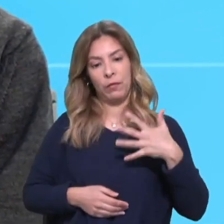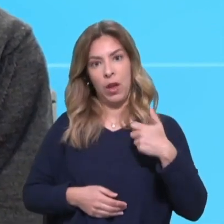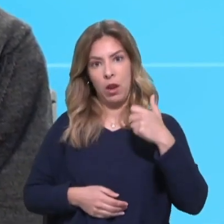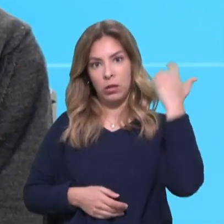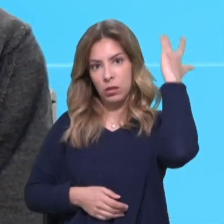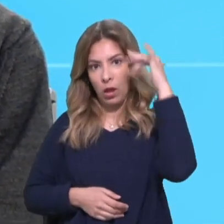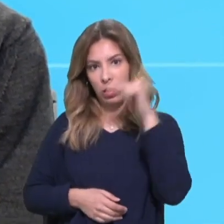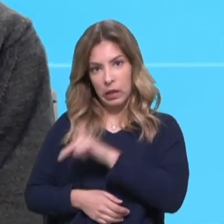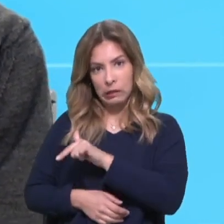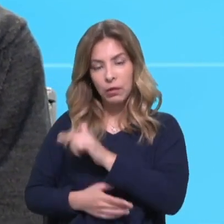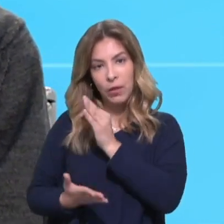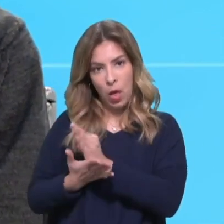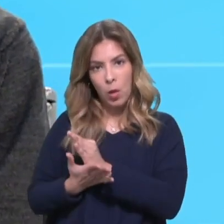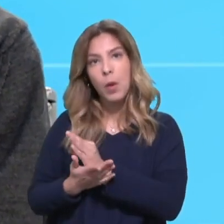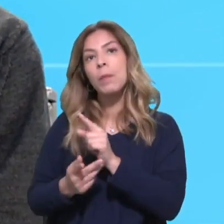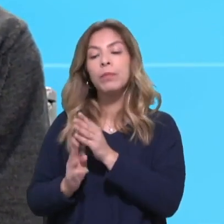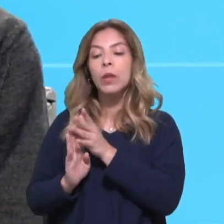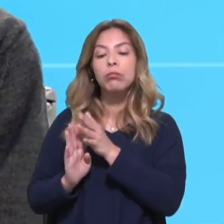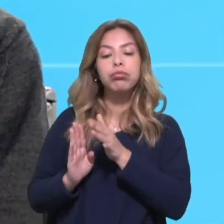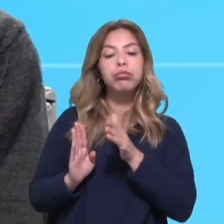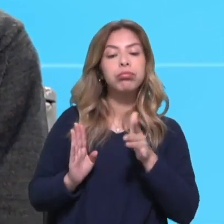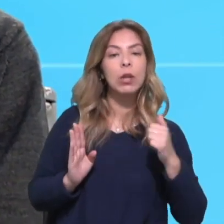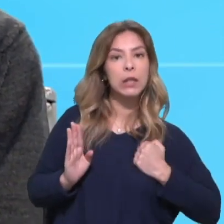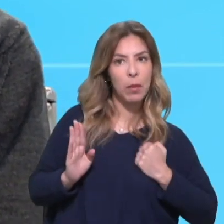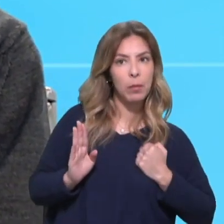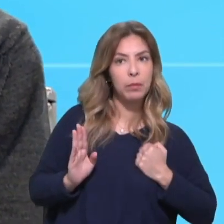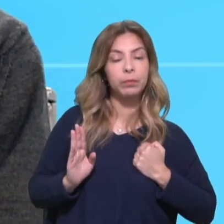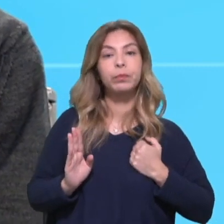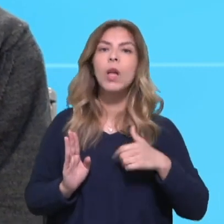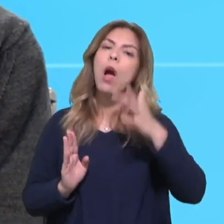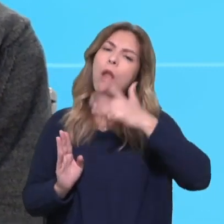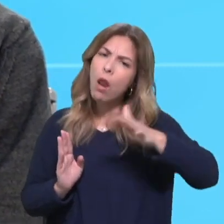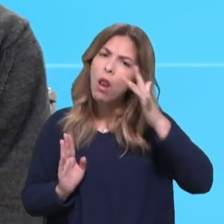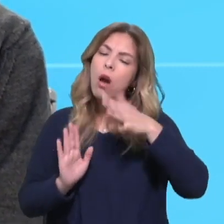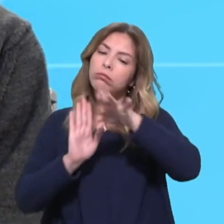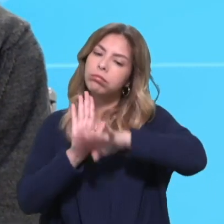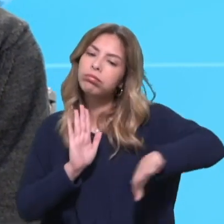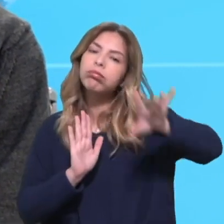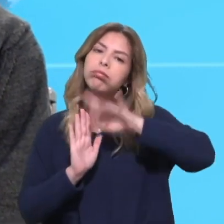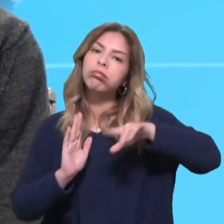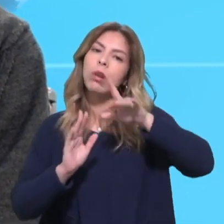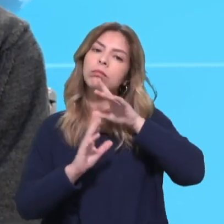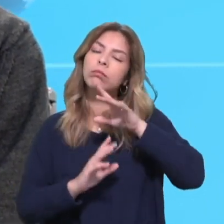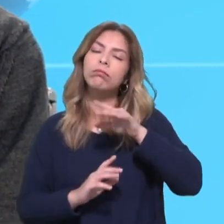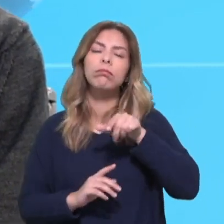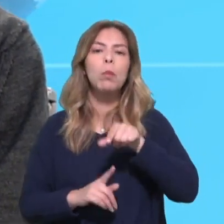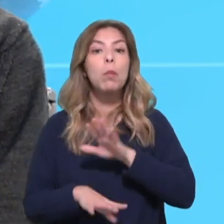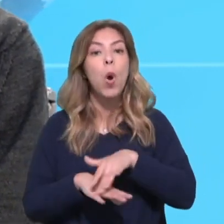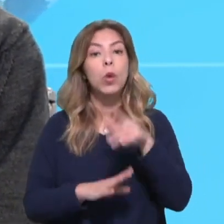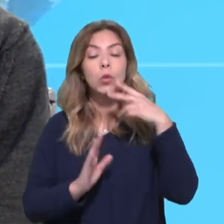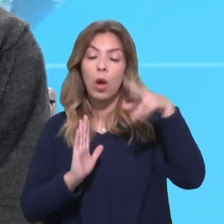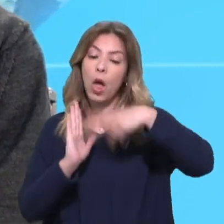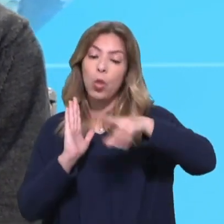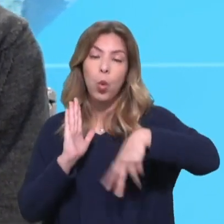e que se deverá prolongar. Não significa que não haja palavras, não significa que não haja cânticos. No Sábado Santo, com a Liturgia das Horas, somos